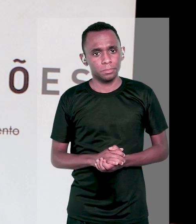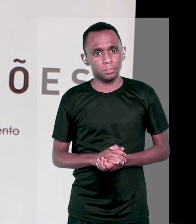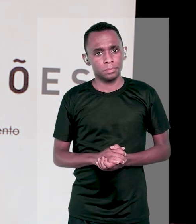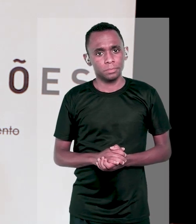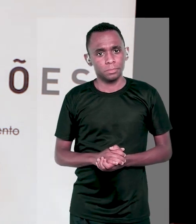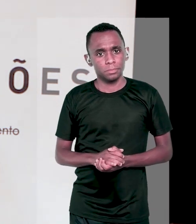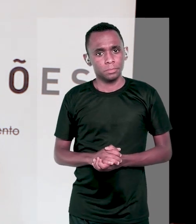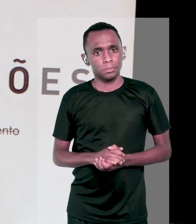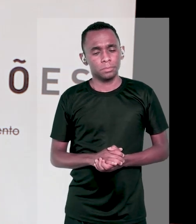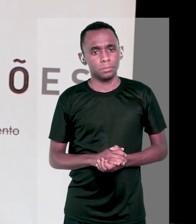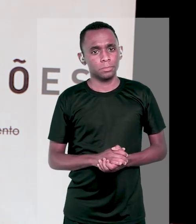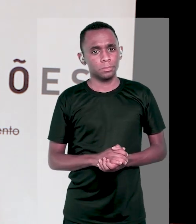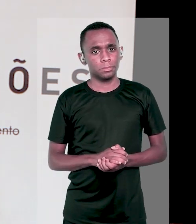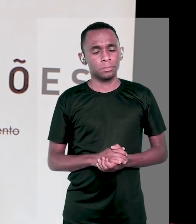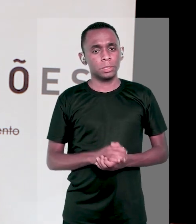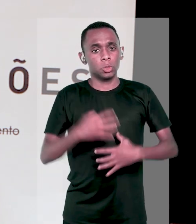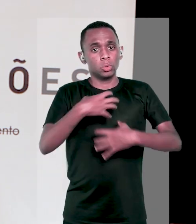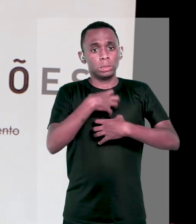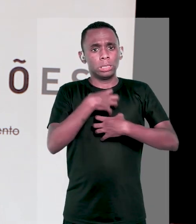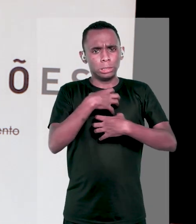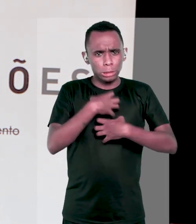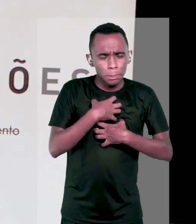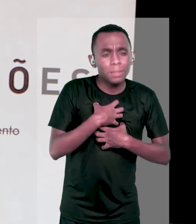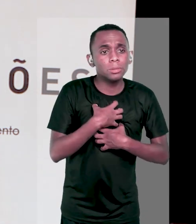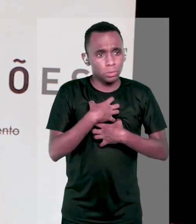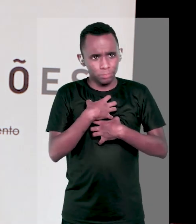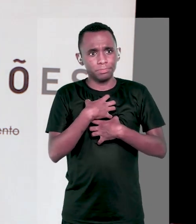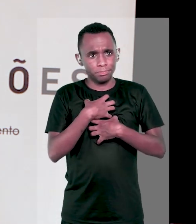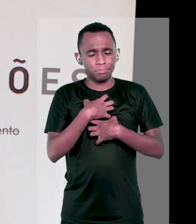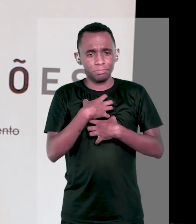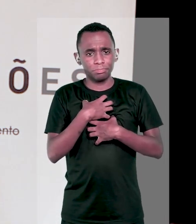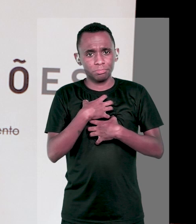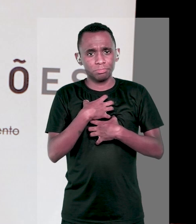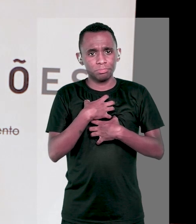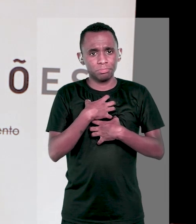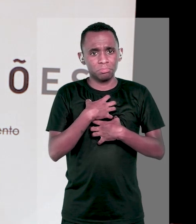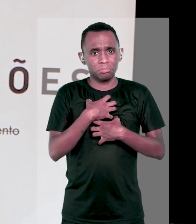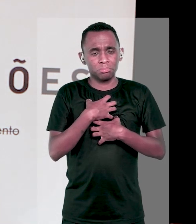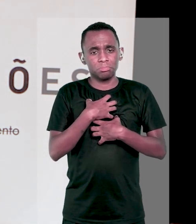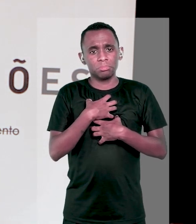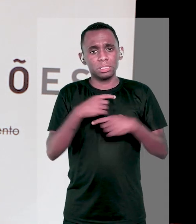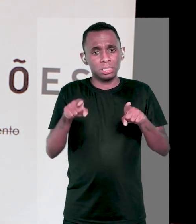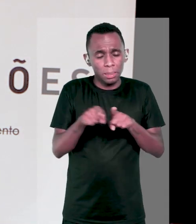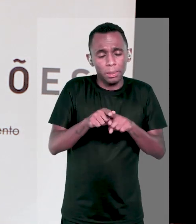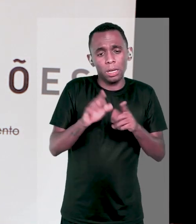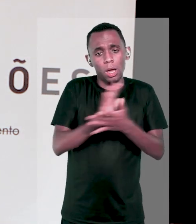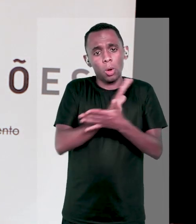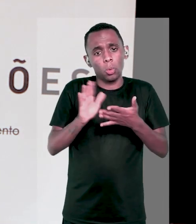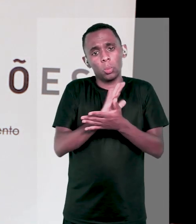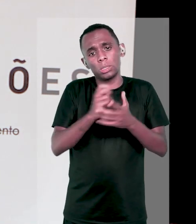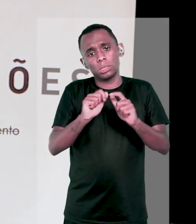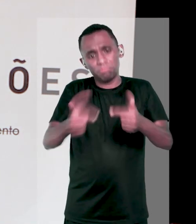as sensações inúteis os atos arbitrários que Valéry